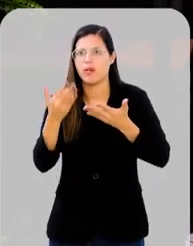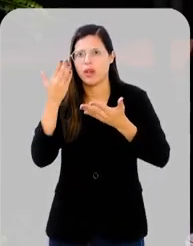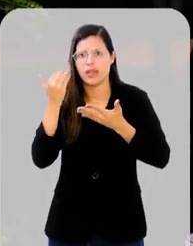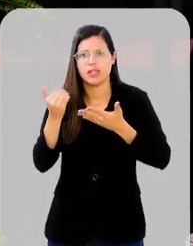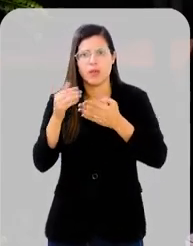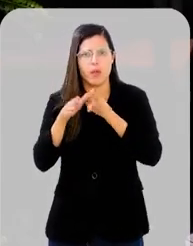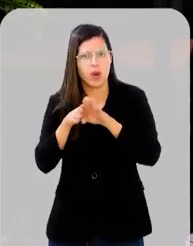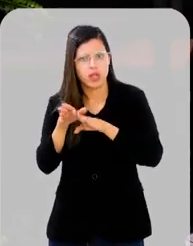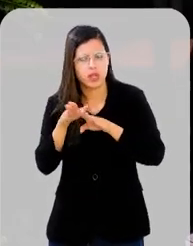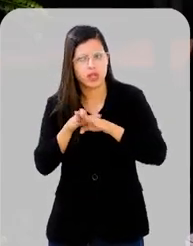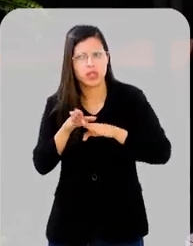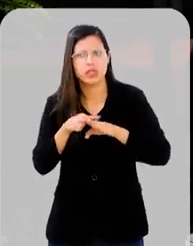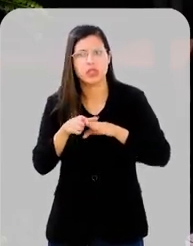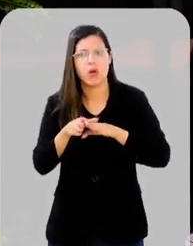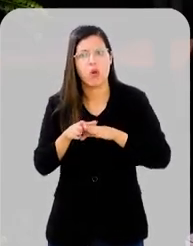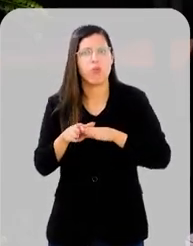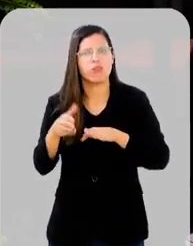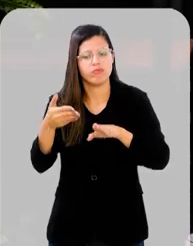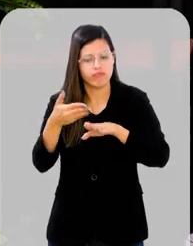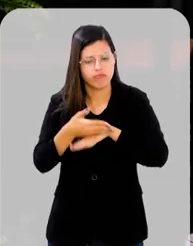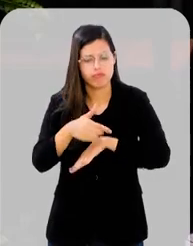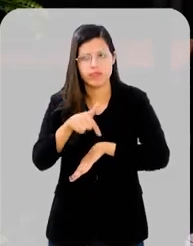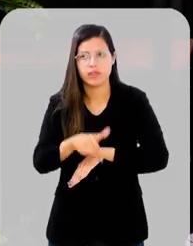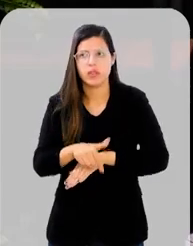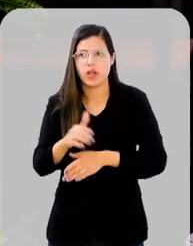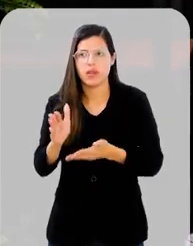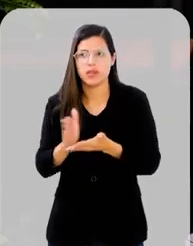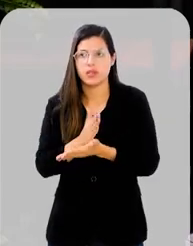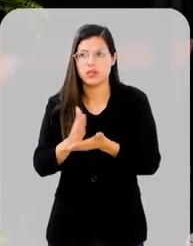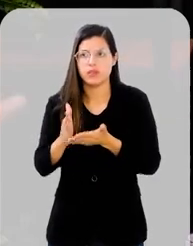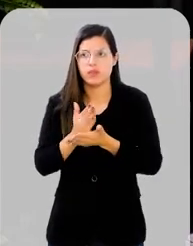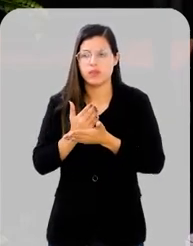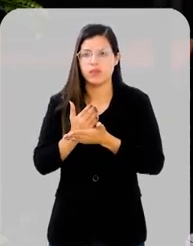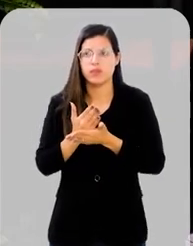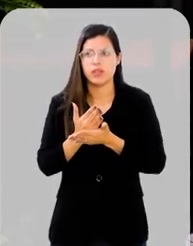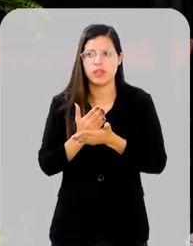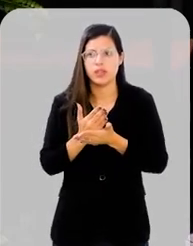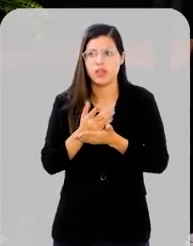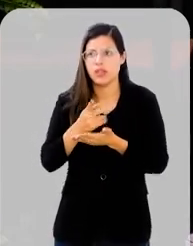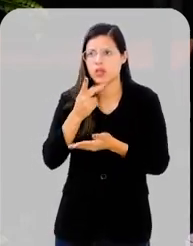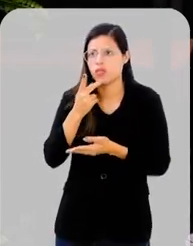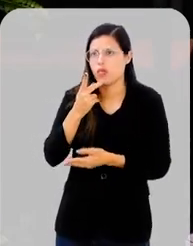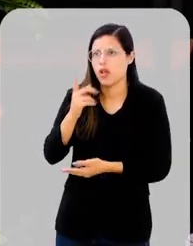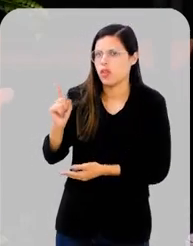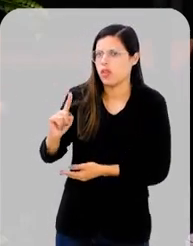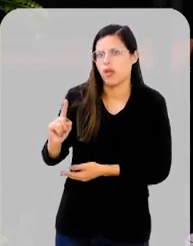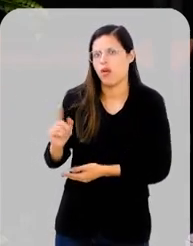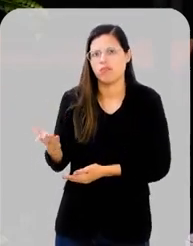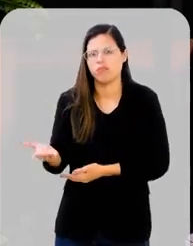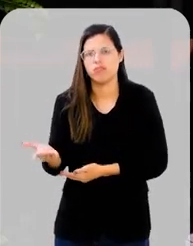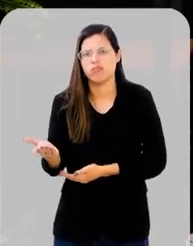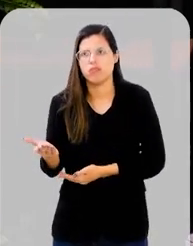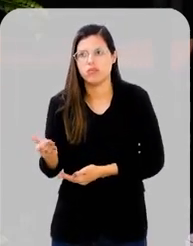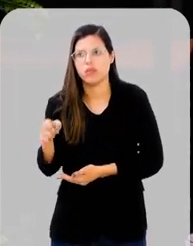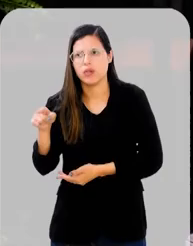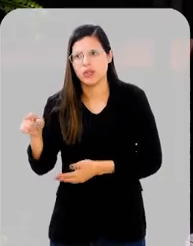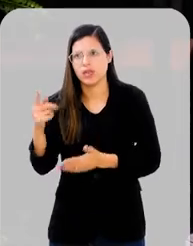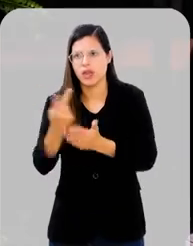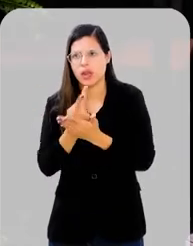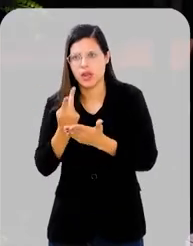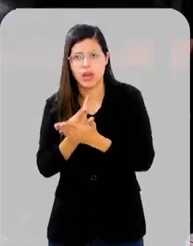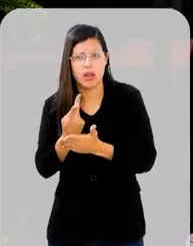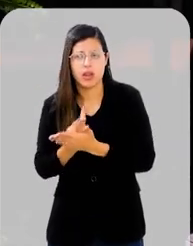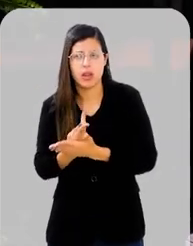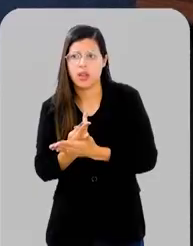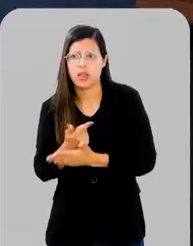saber ela quer receber uma orientação ela vem aqui e às vezes a gente Às vezes a gente diz não também ó isso aqui a gente não tem